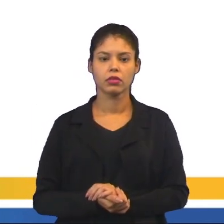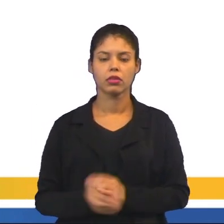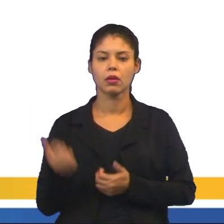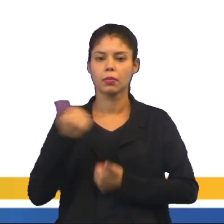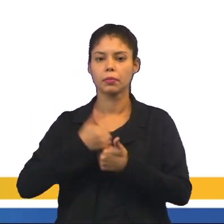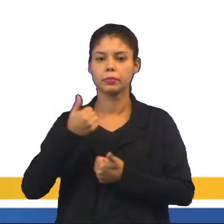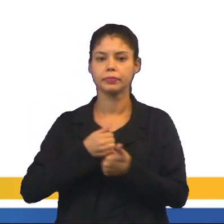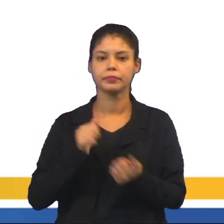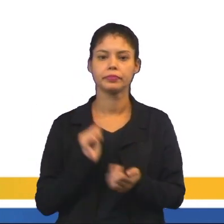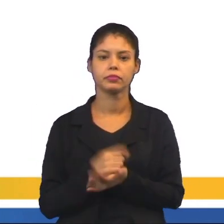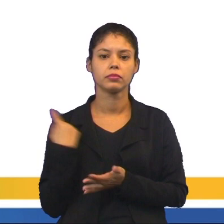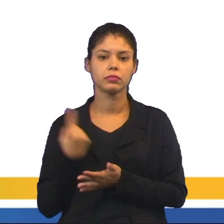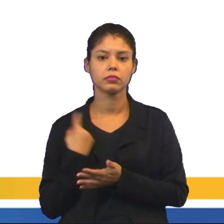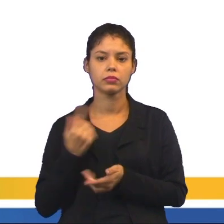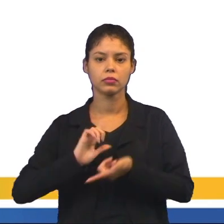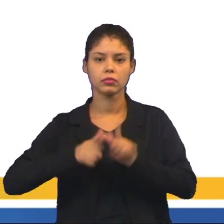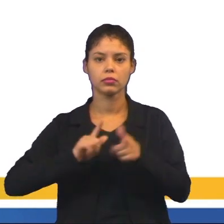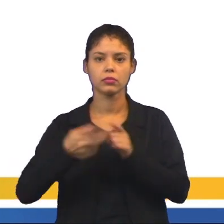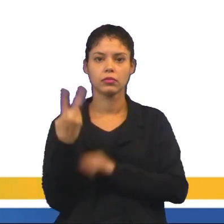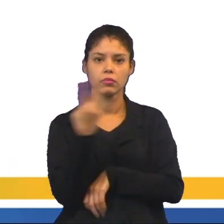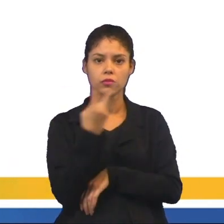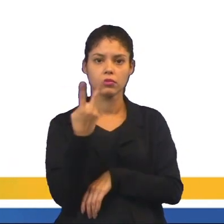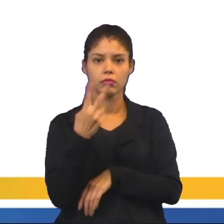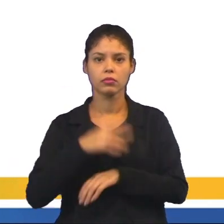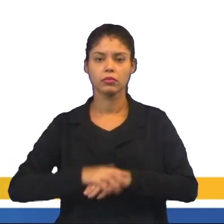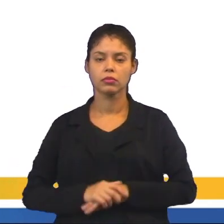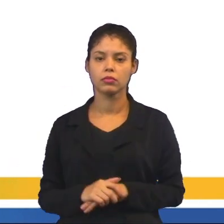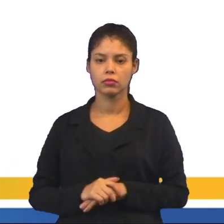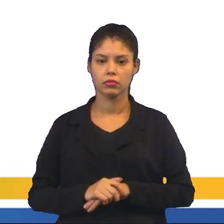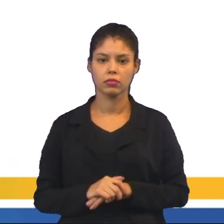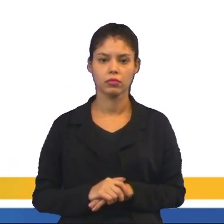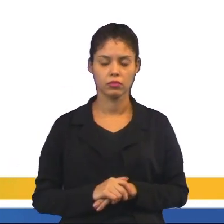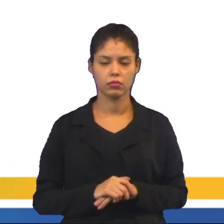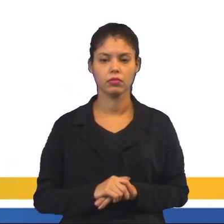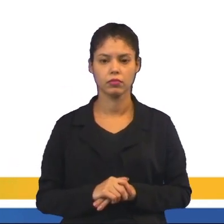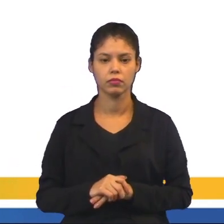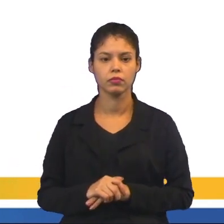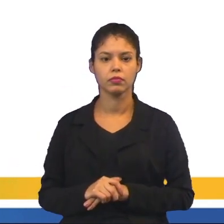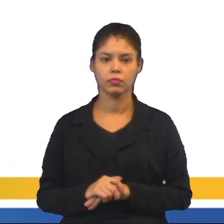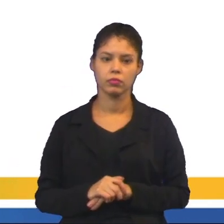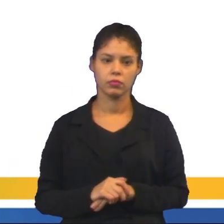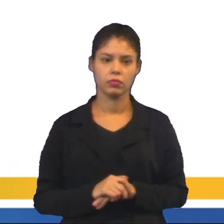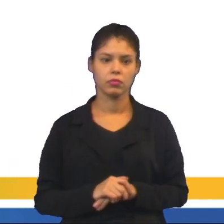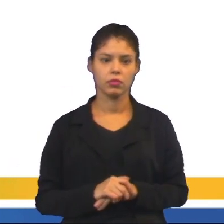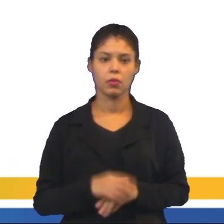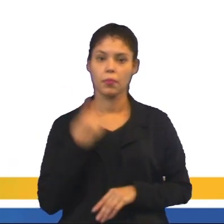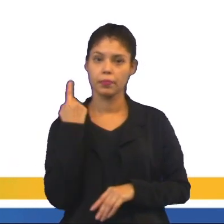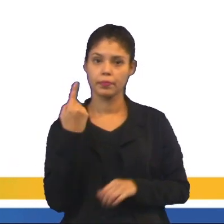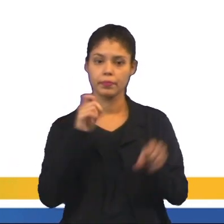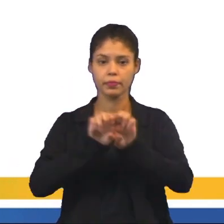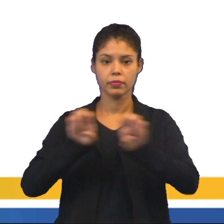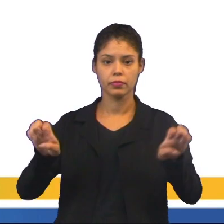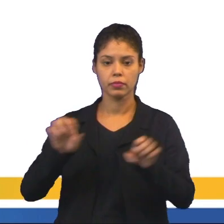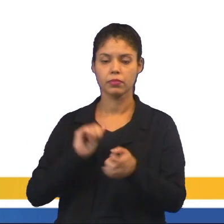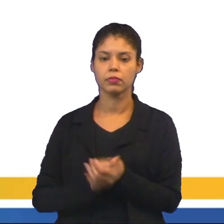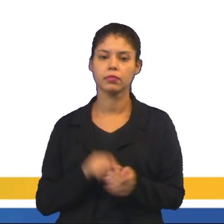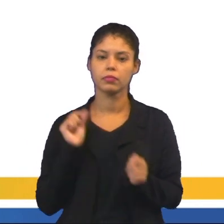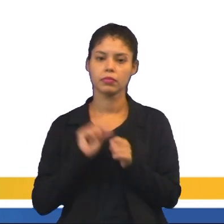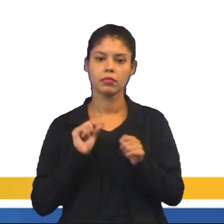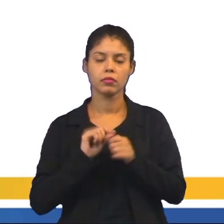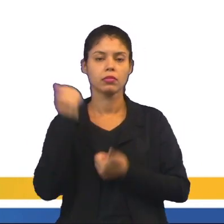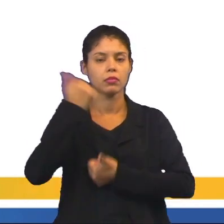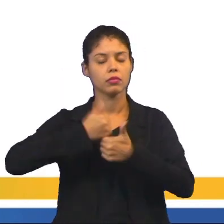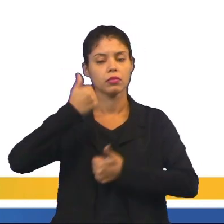da substituição consiste em isolar uma das incógnitas em uma das equações